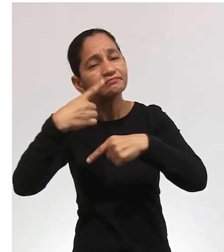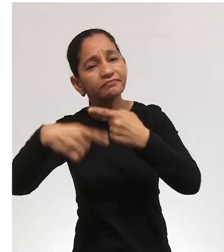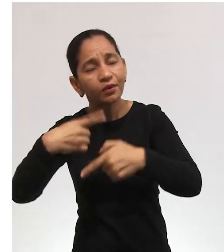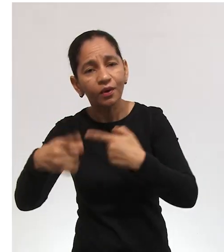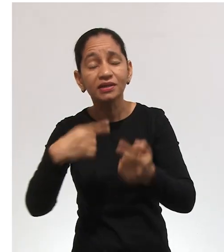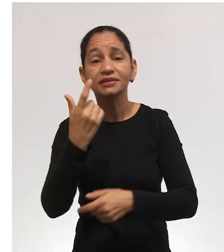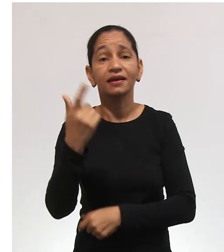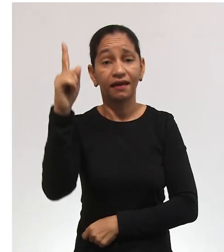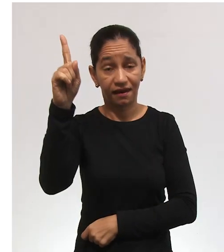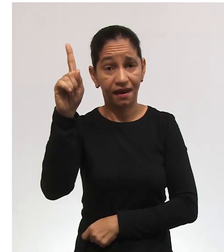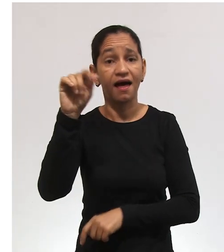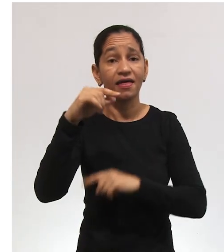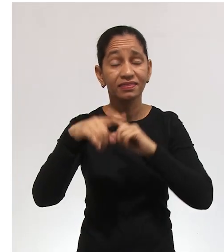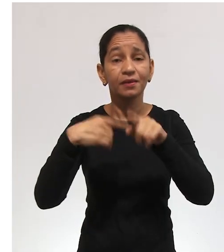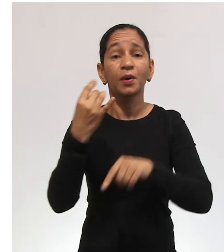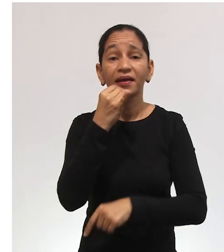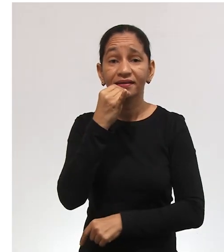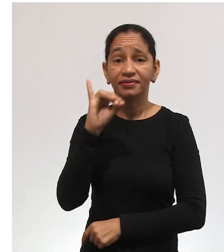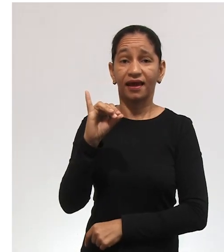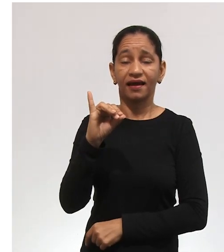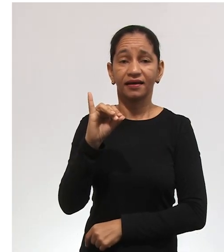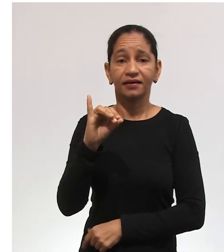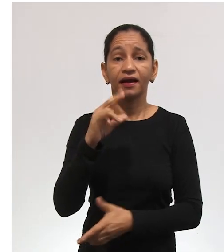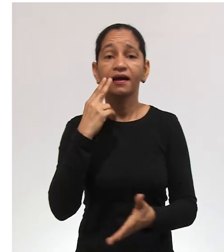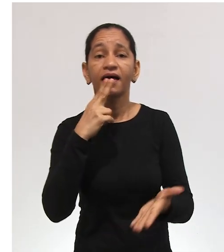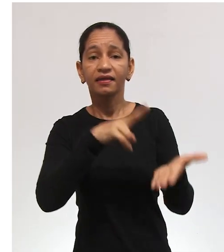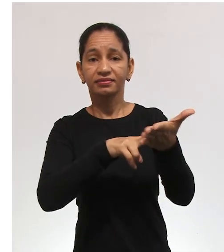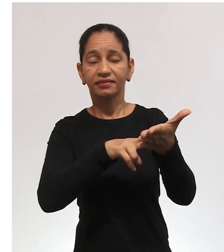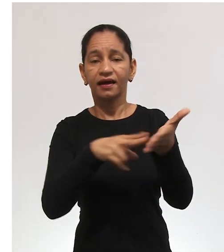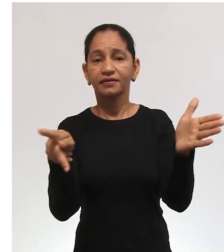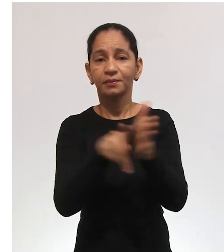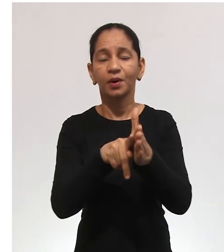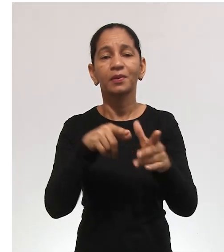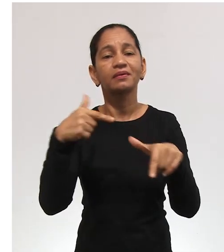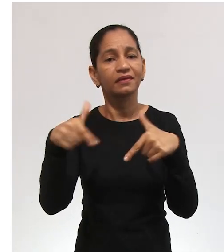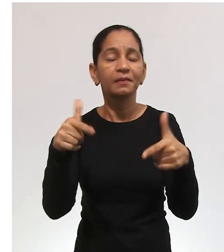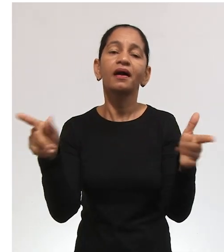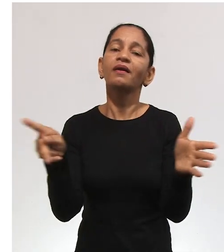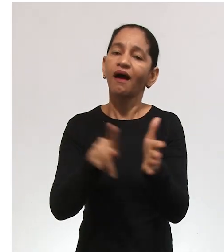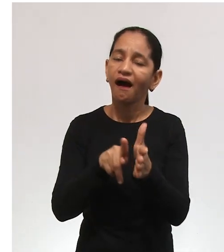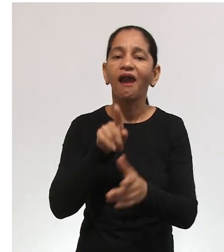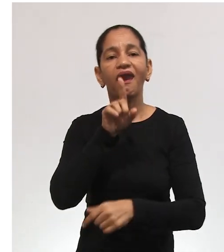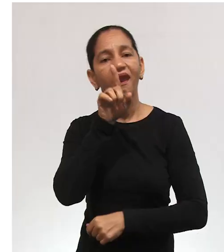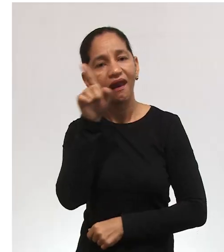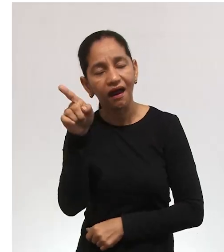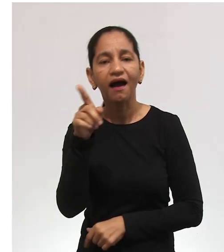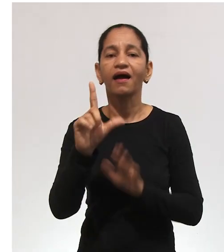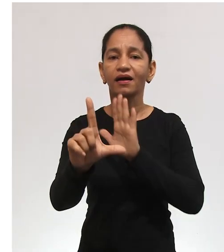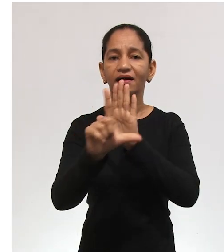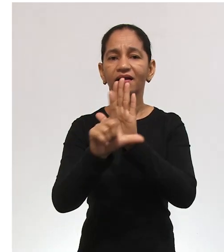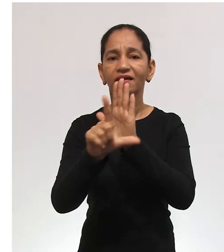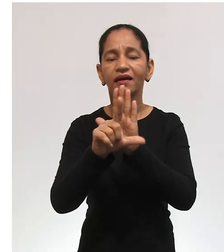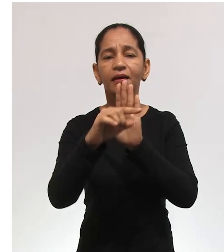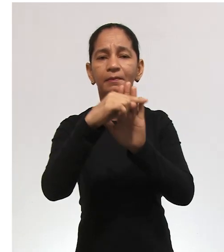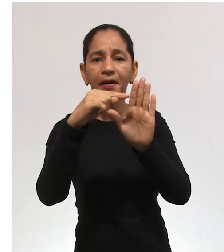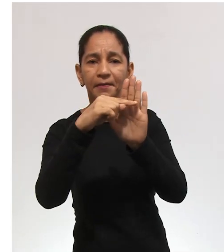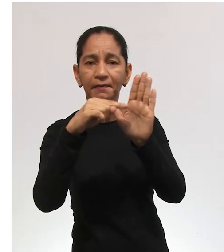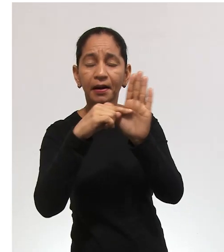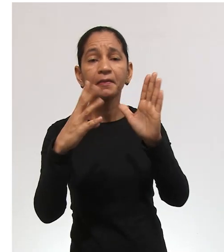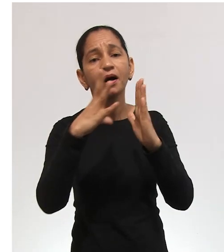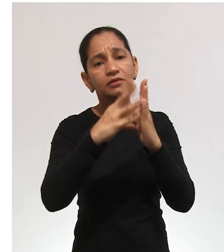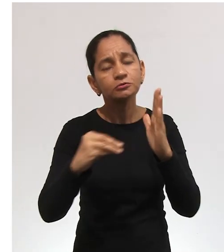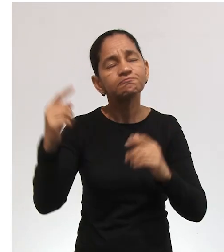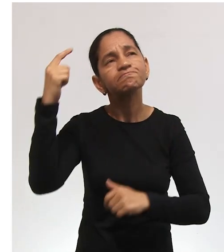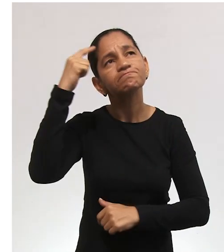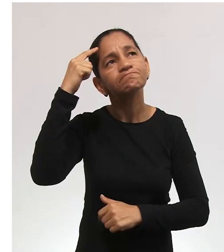1927, na Itália, a gente tem a famosa Carta del Lavoro, que é uma legislação que, de alguma forma,